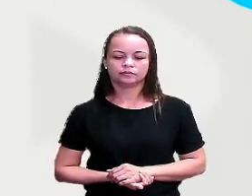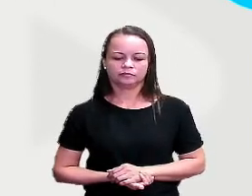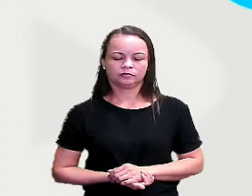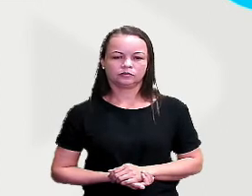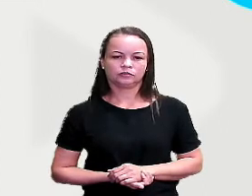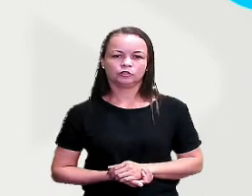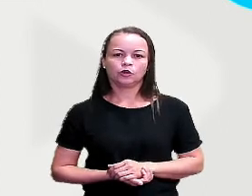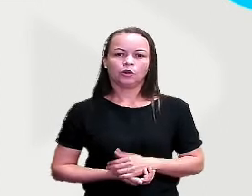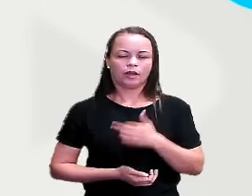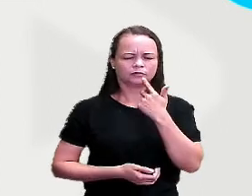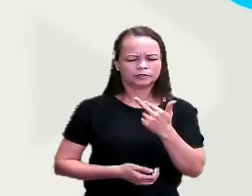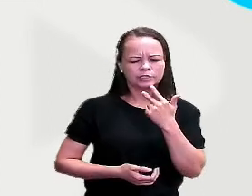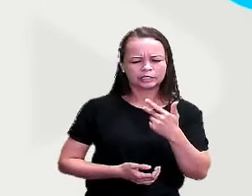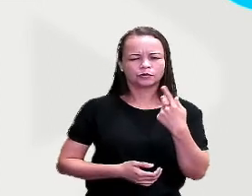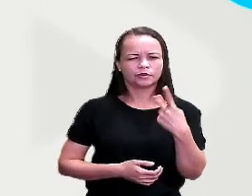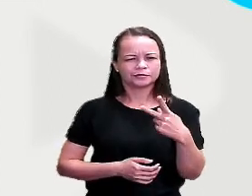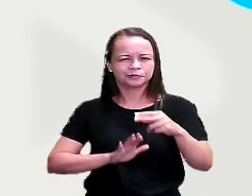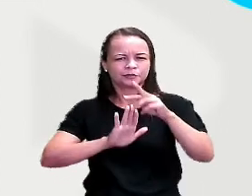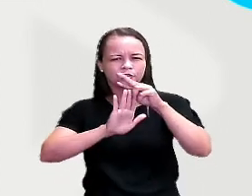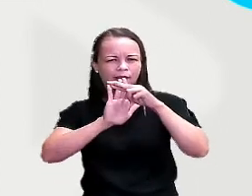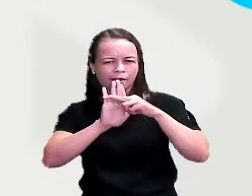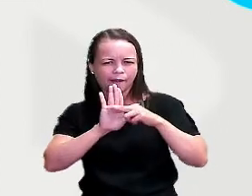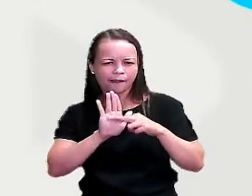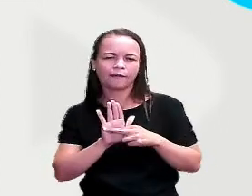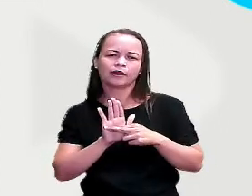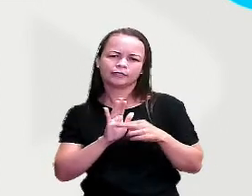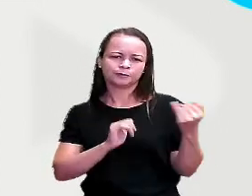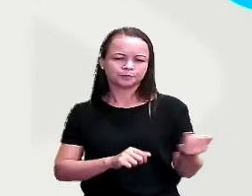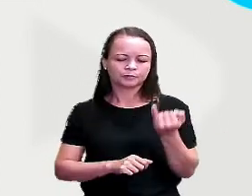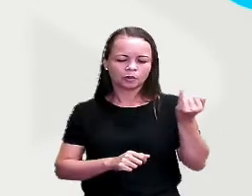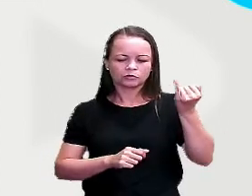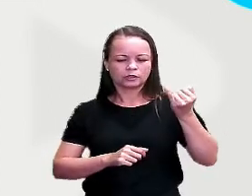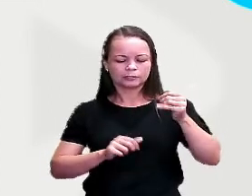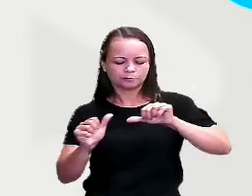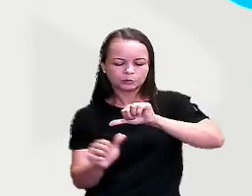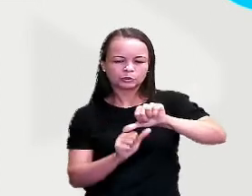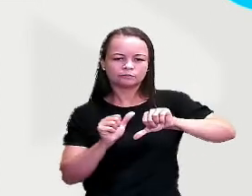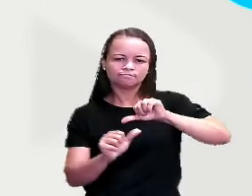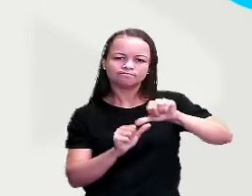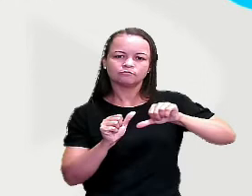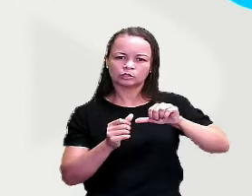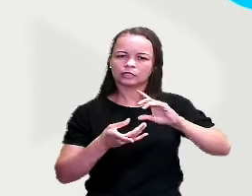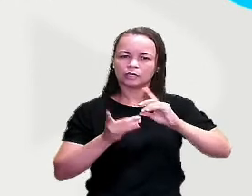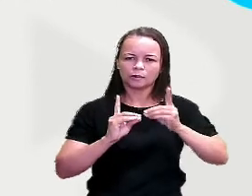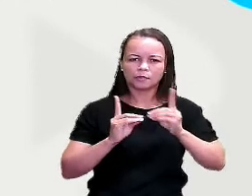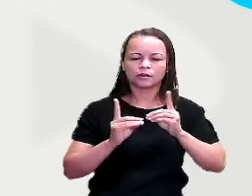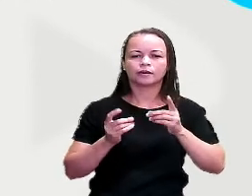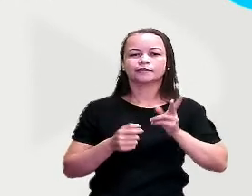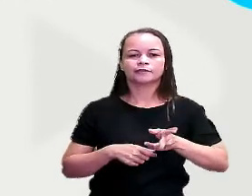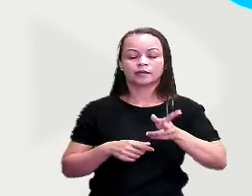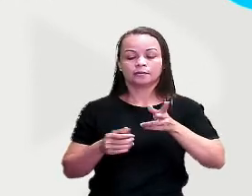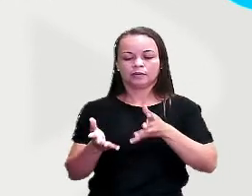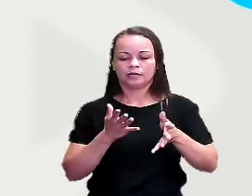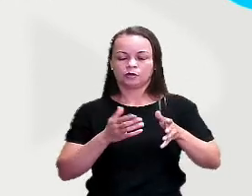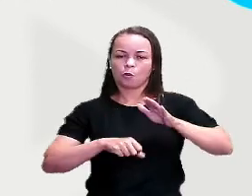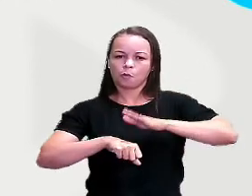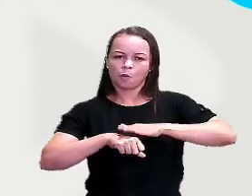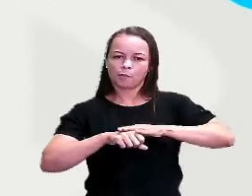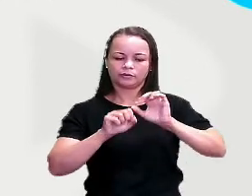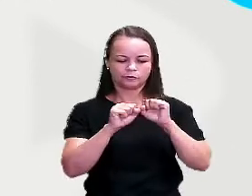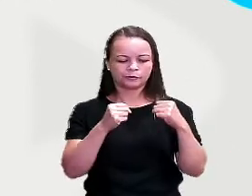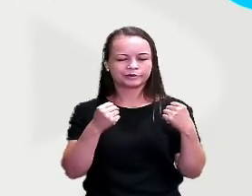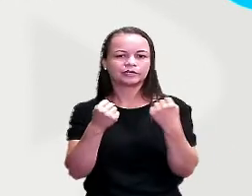suas regras são coisas vivas, que vão se modificando de maneira dinâmica, de acordo com o momento em que a sociedade